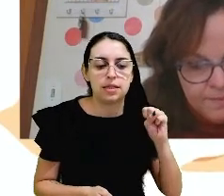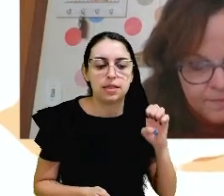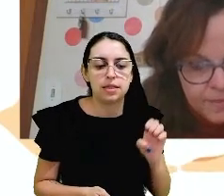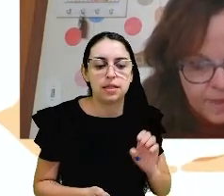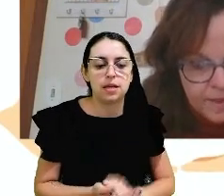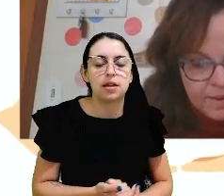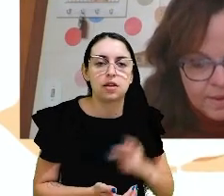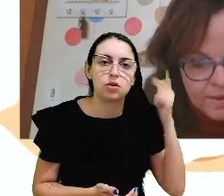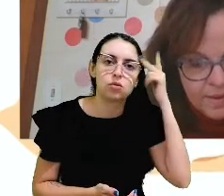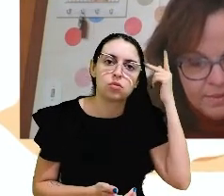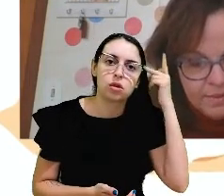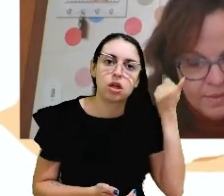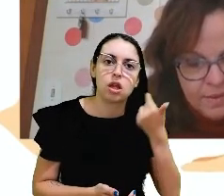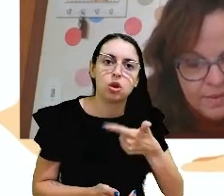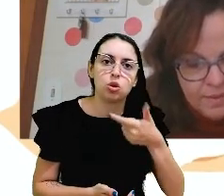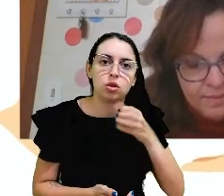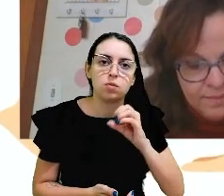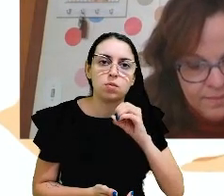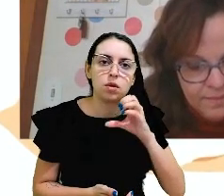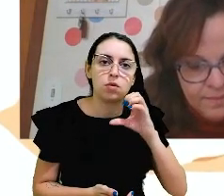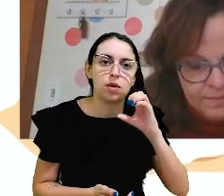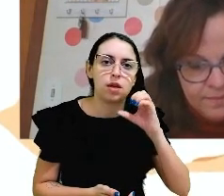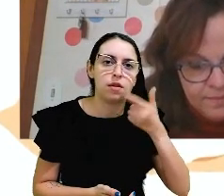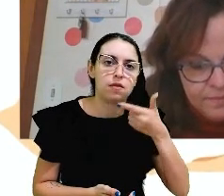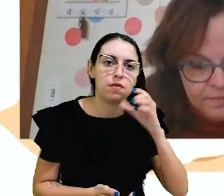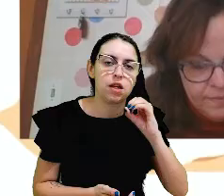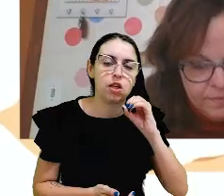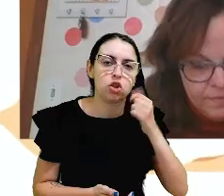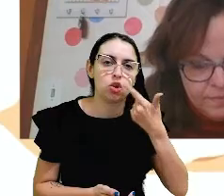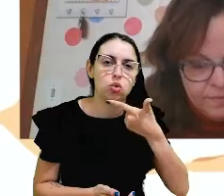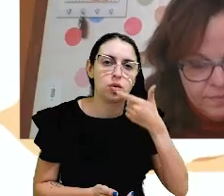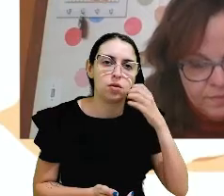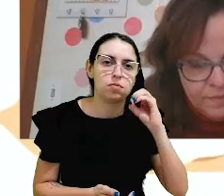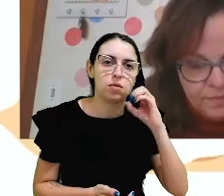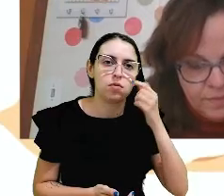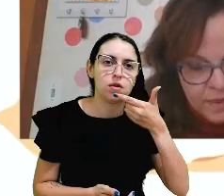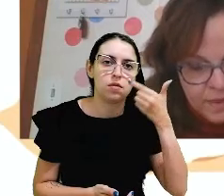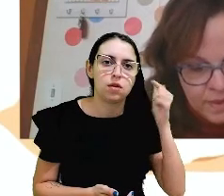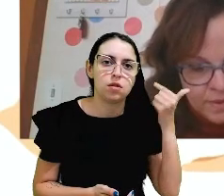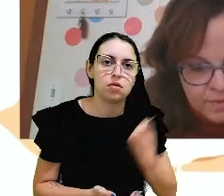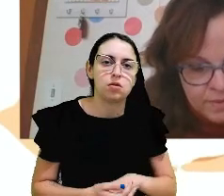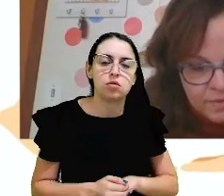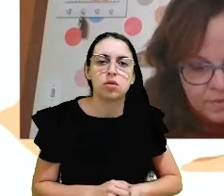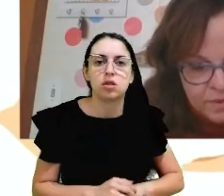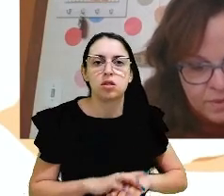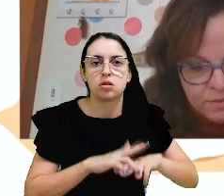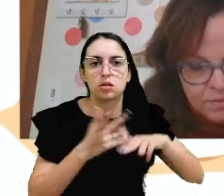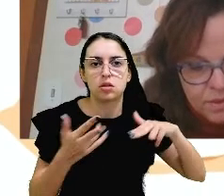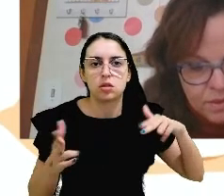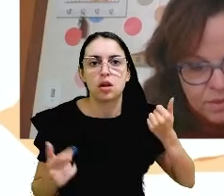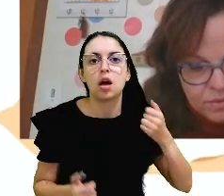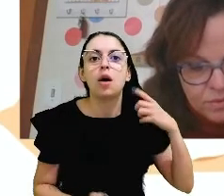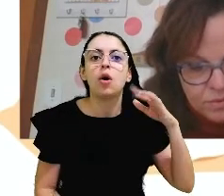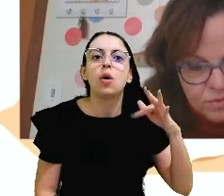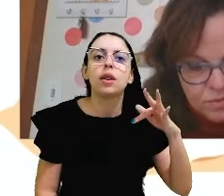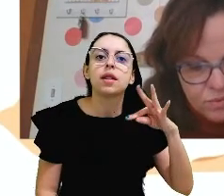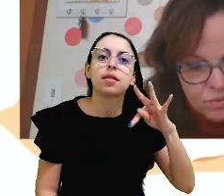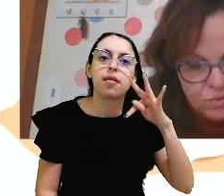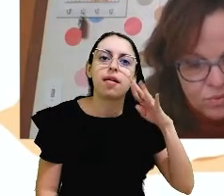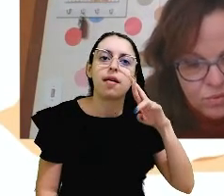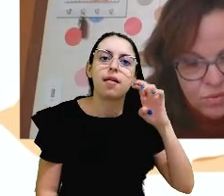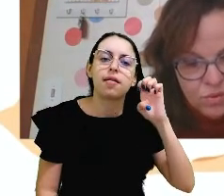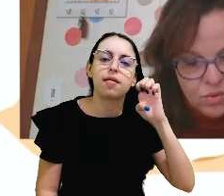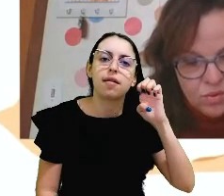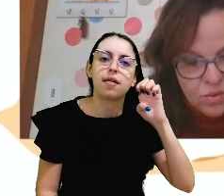biênio 2020-2022 e também integrante da Comissão de Equidade de Gênero do TRF3. Ela é